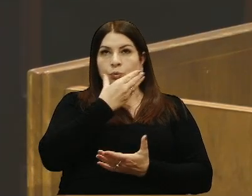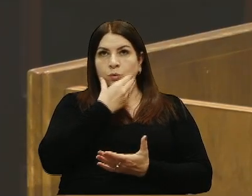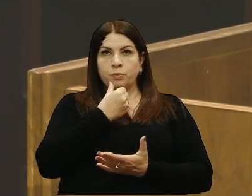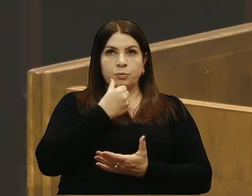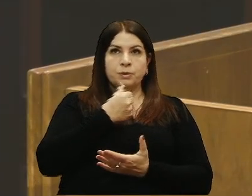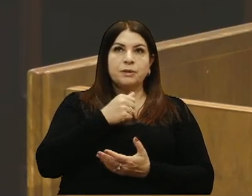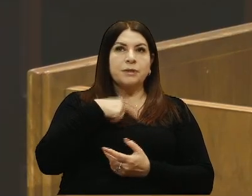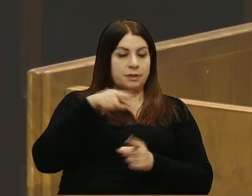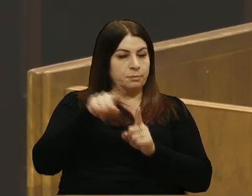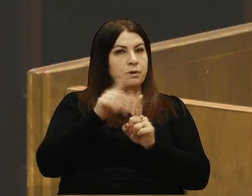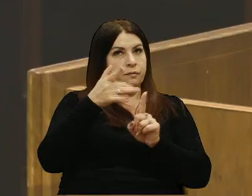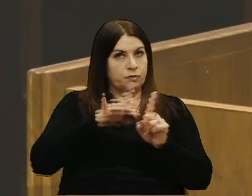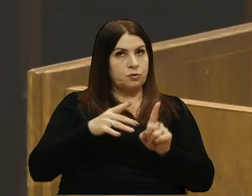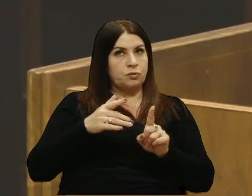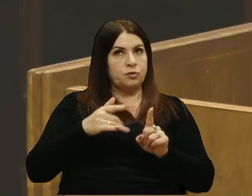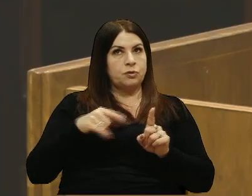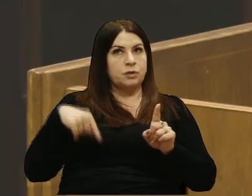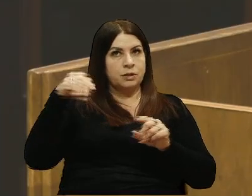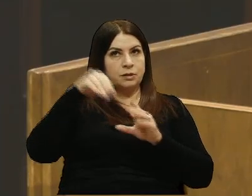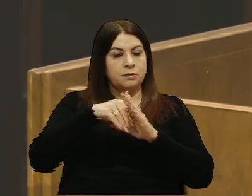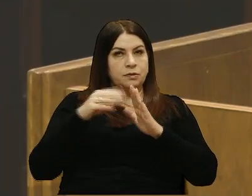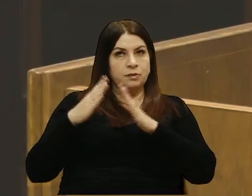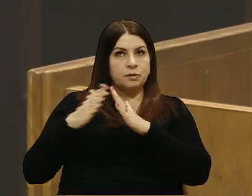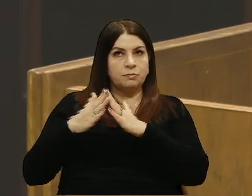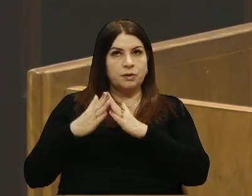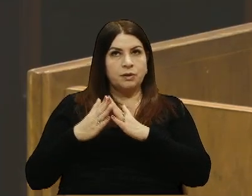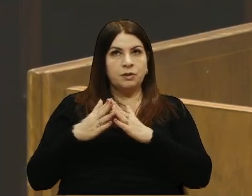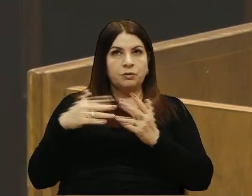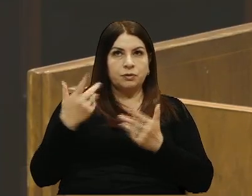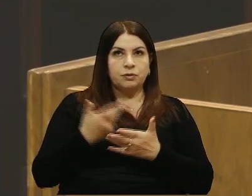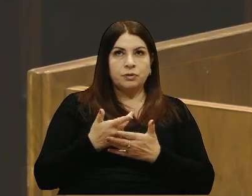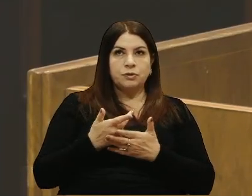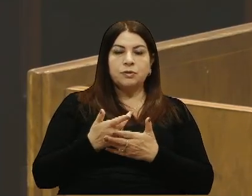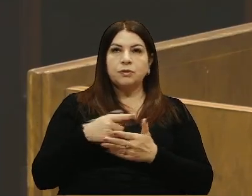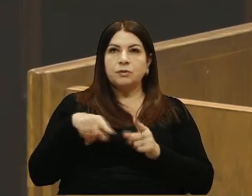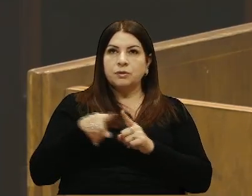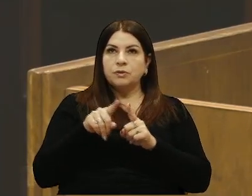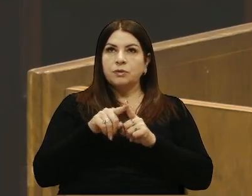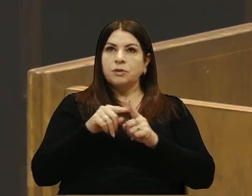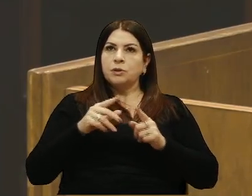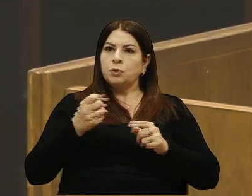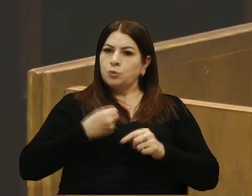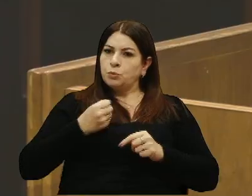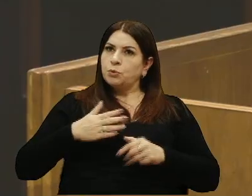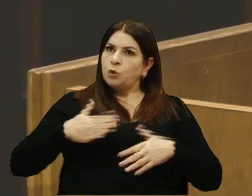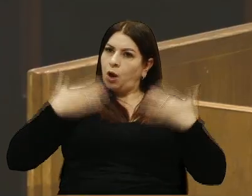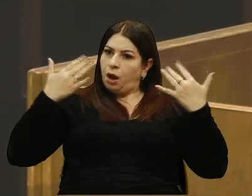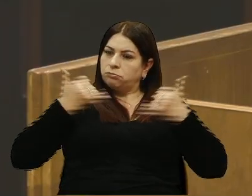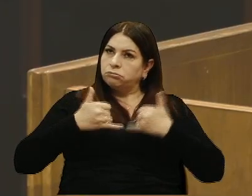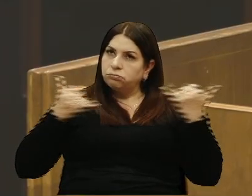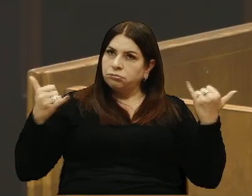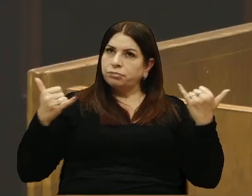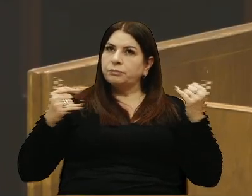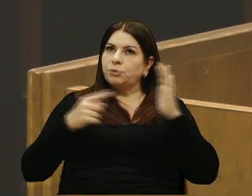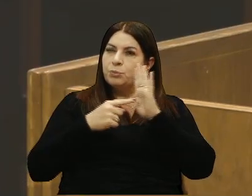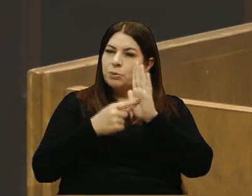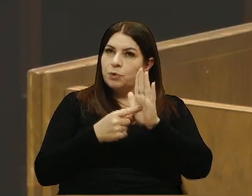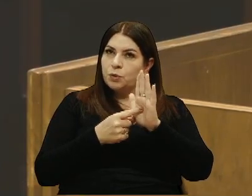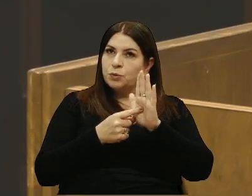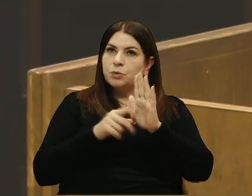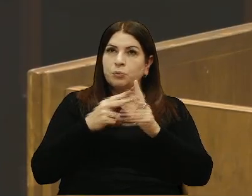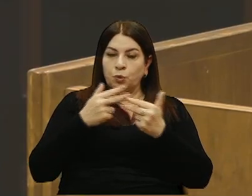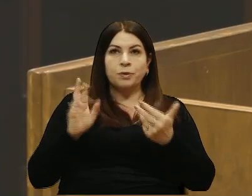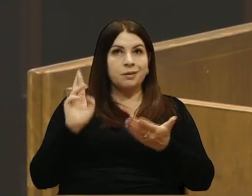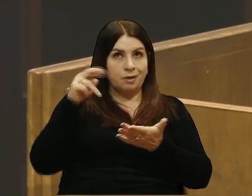são vítimas de violência dentro do lar, em números que nos chocam. Hoje eu trago à luz um caso